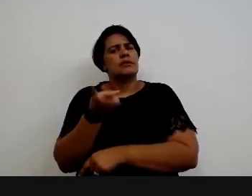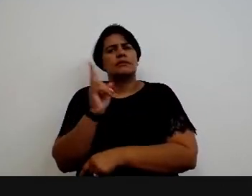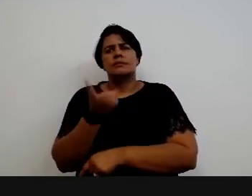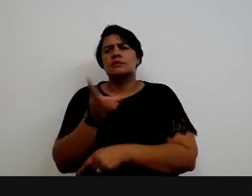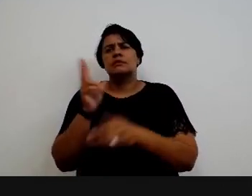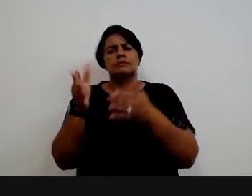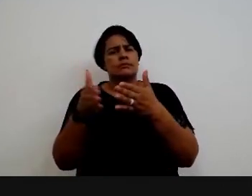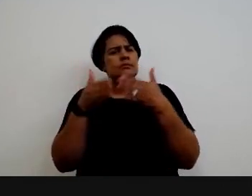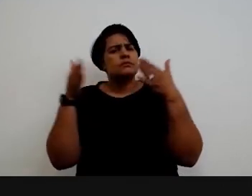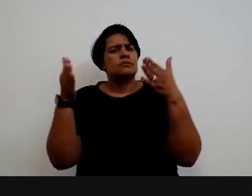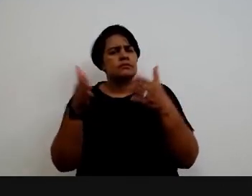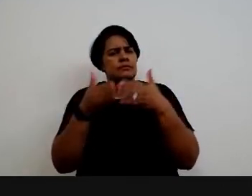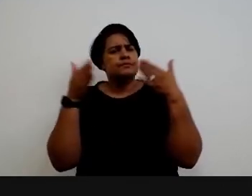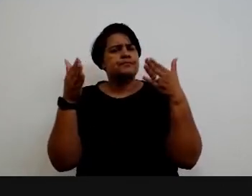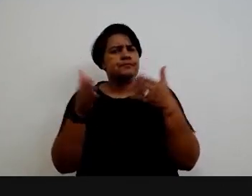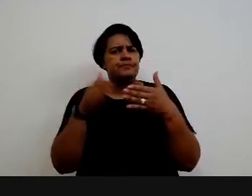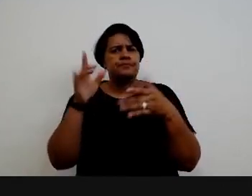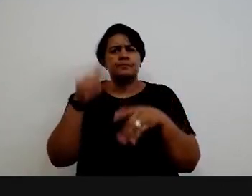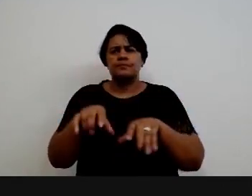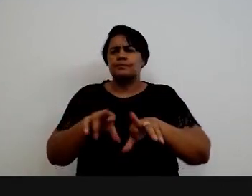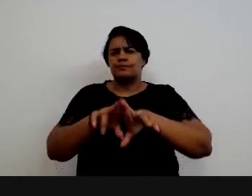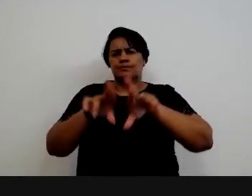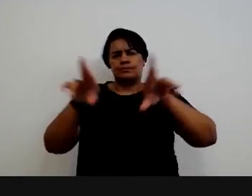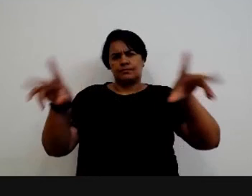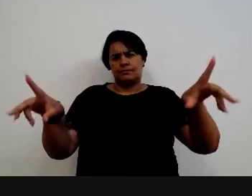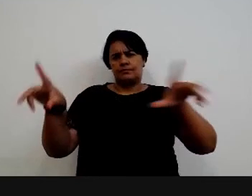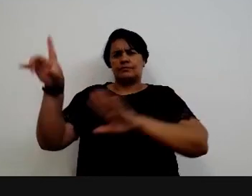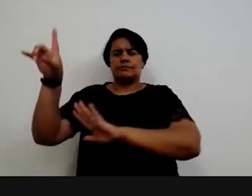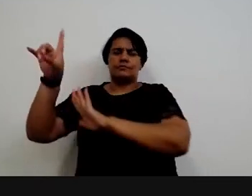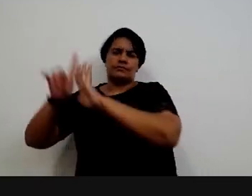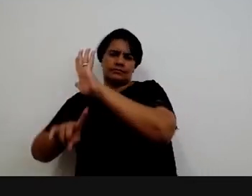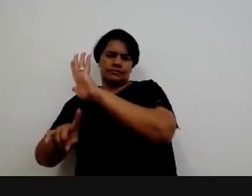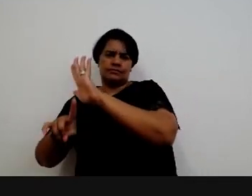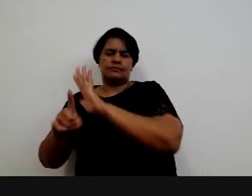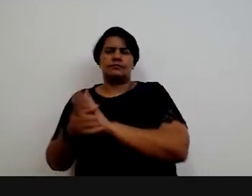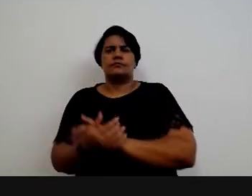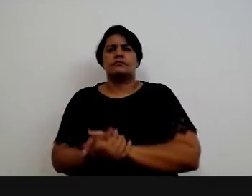do pedido, que difere muito da lógica do direito.